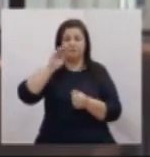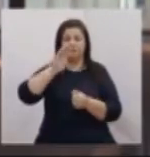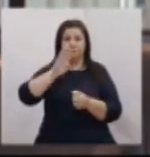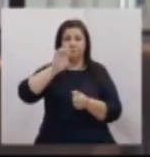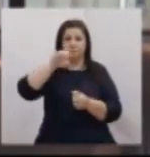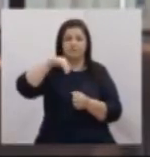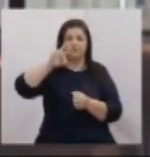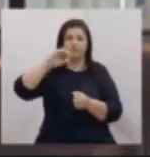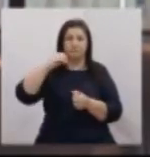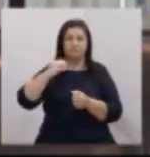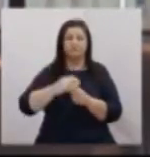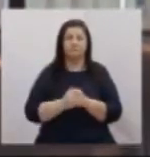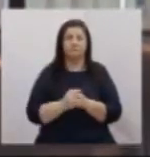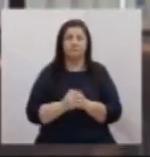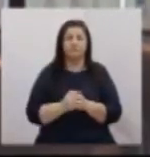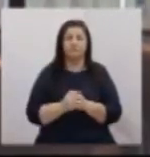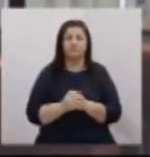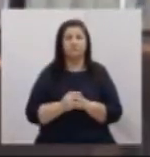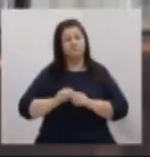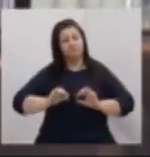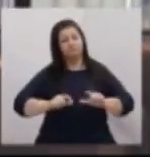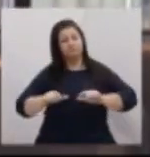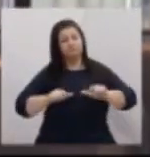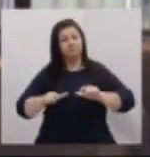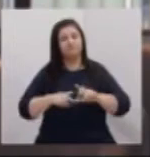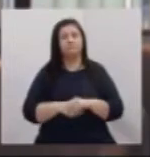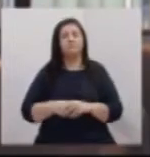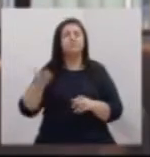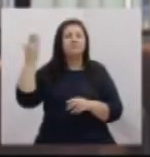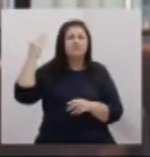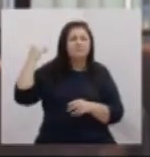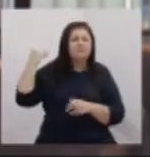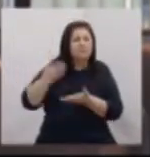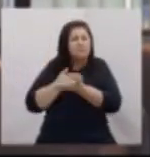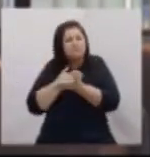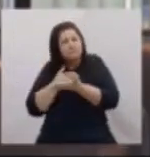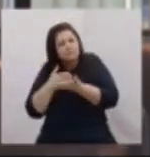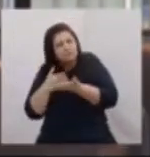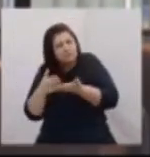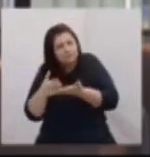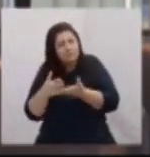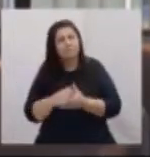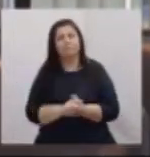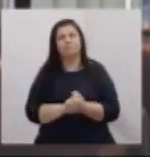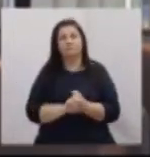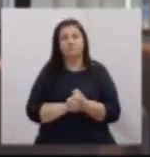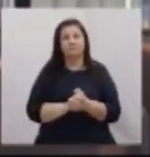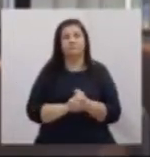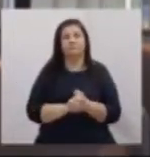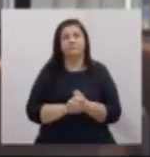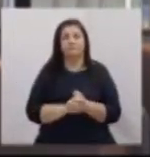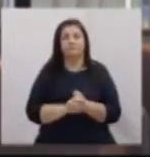João, e venho desenvolvendo esse trabalho. Lá atrás, logo no começo da minha caminhada, eu fui uma